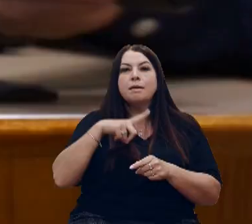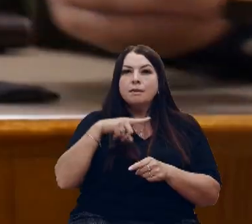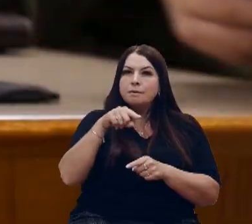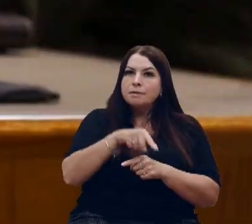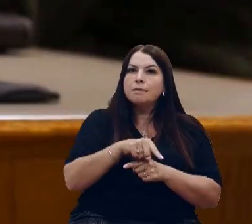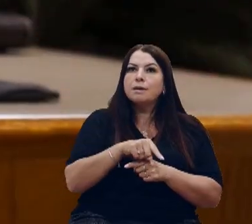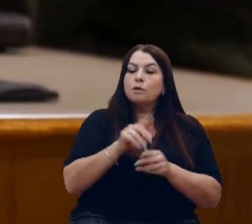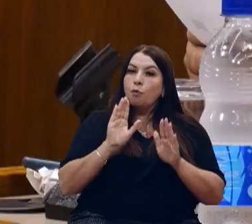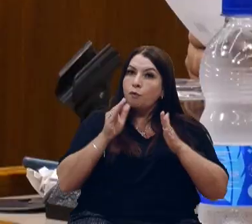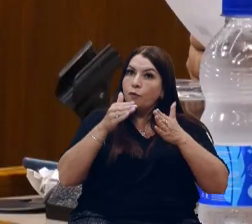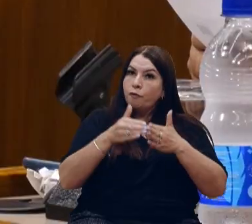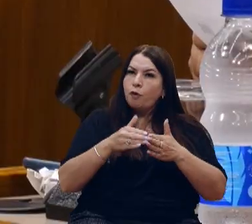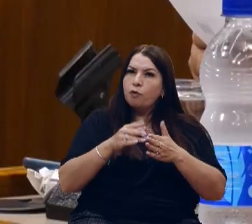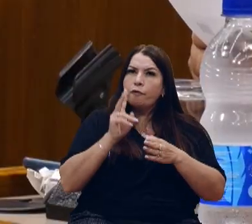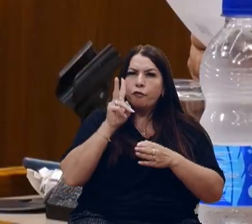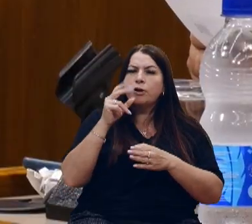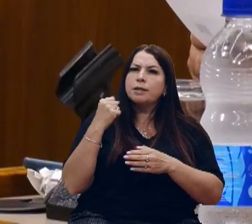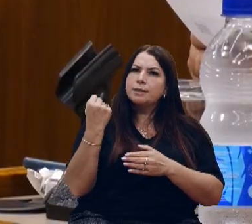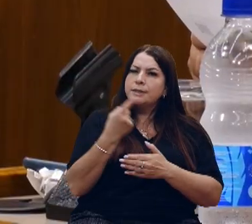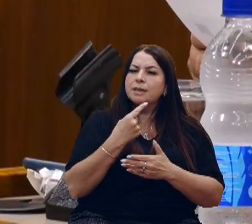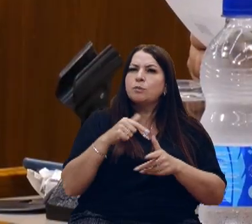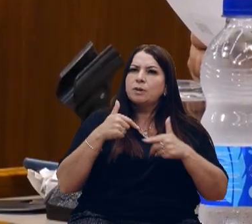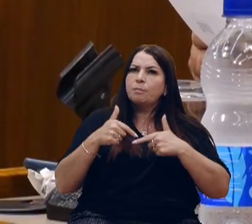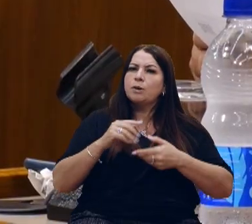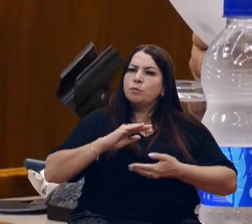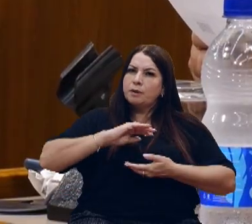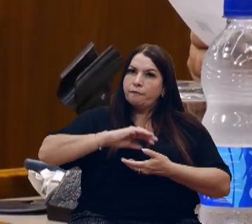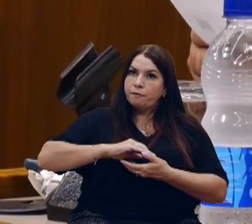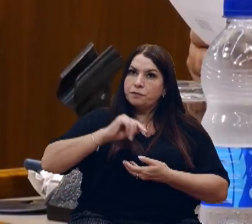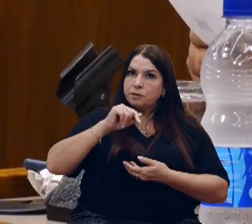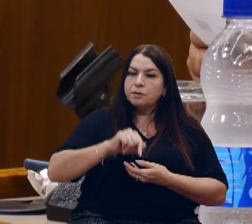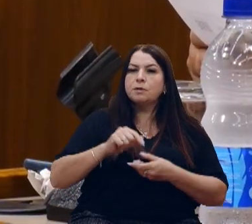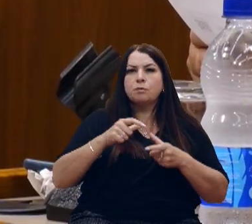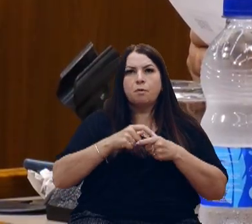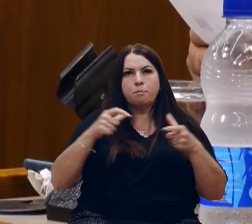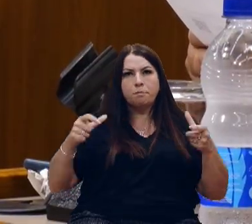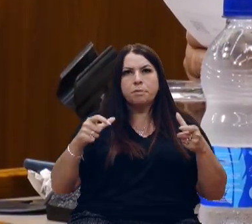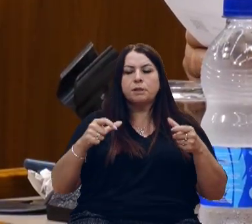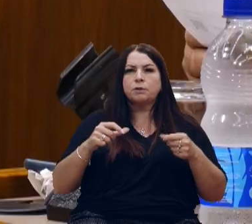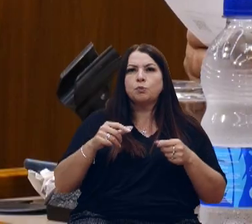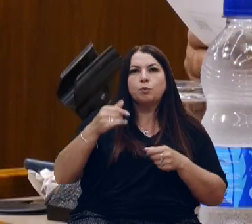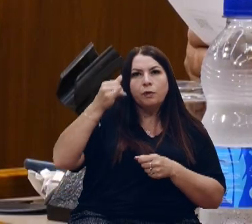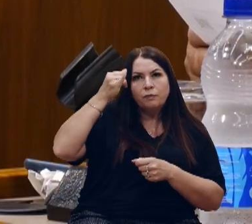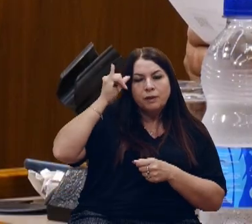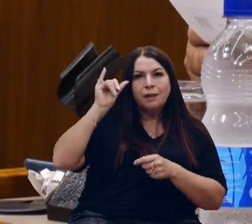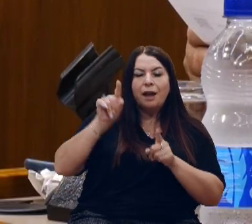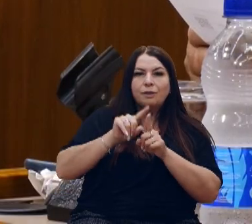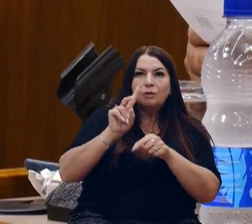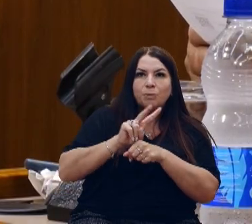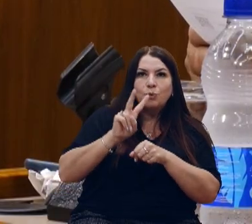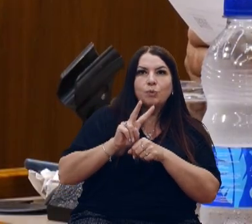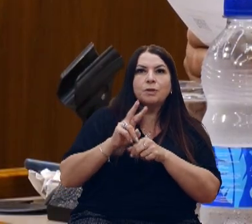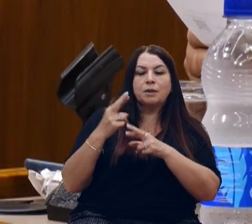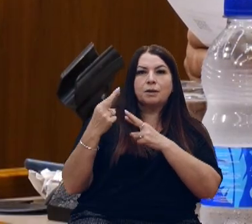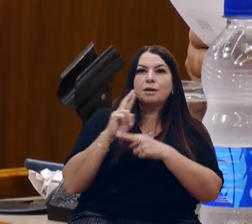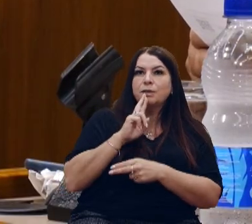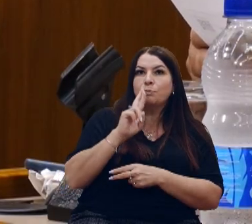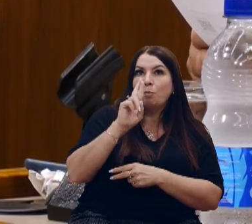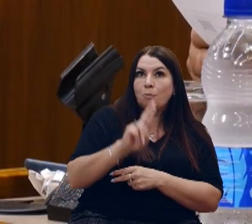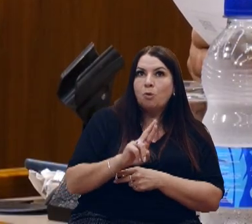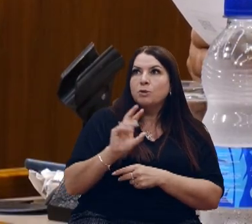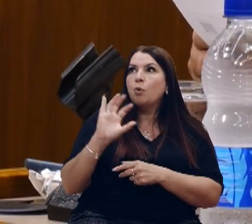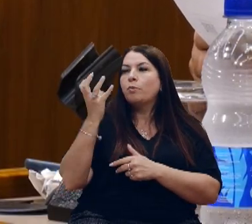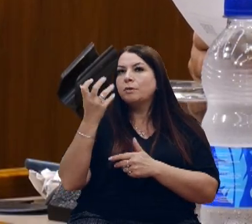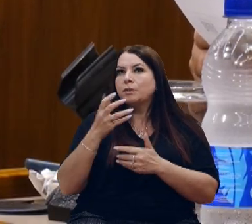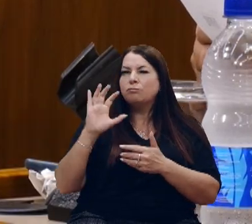como o foco aí fortalecer a atuação da Defesa Civil, ampliando a prevenção, o monitoramento e a resposta de